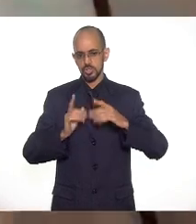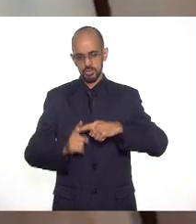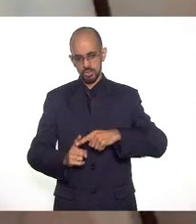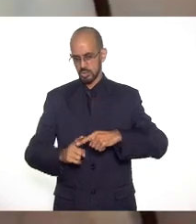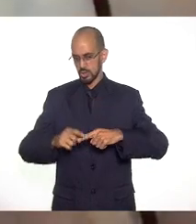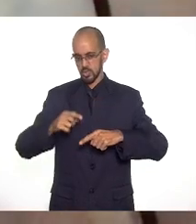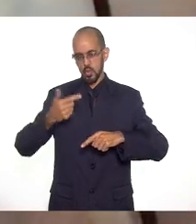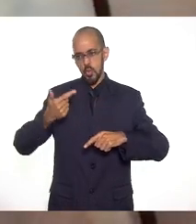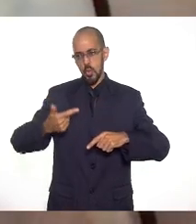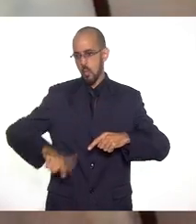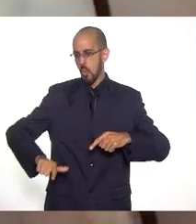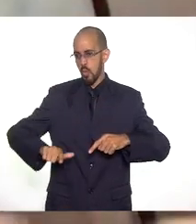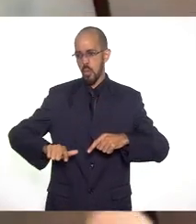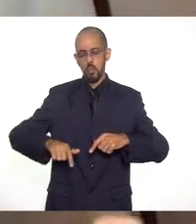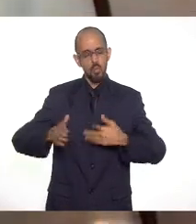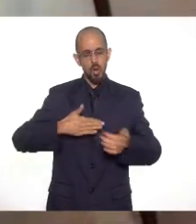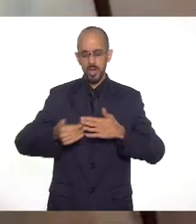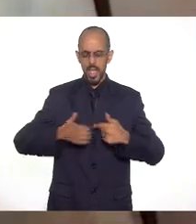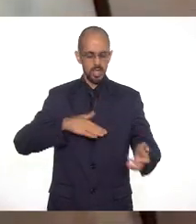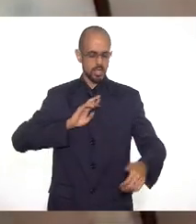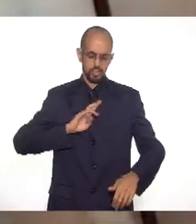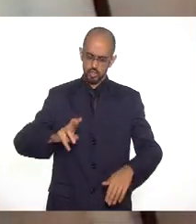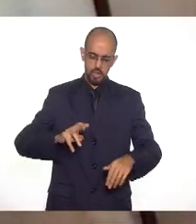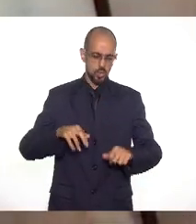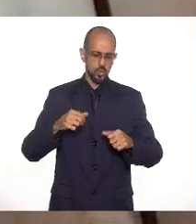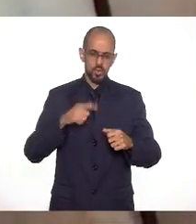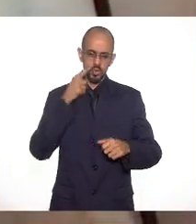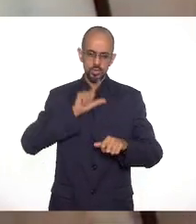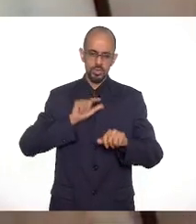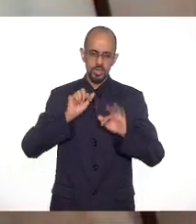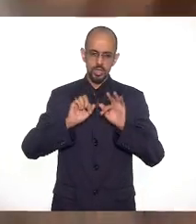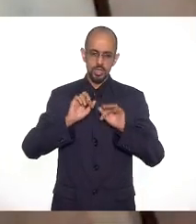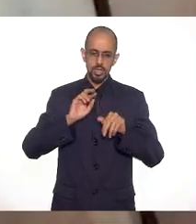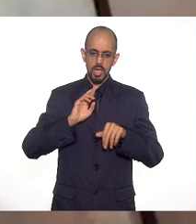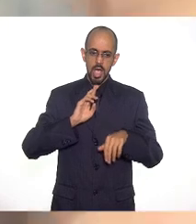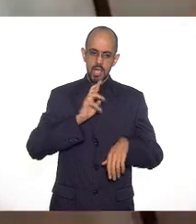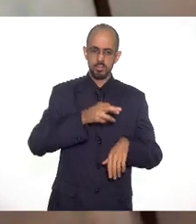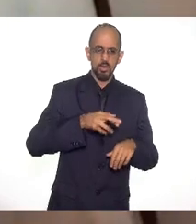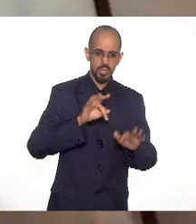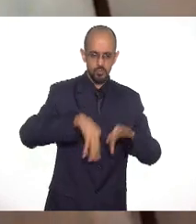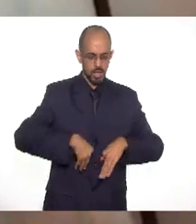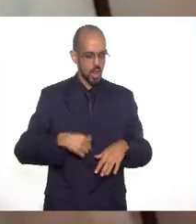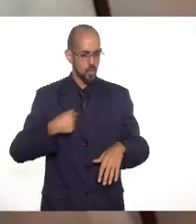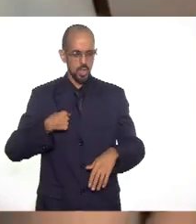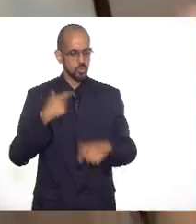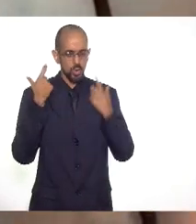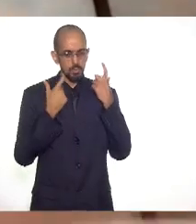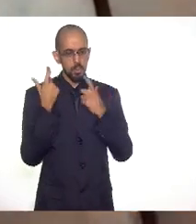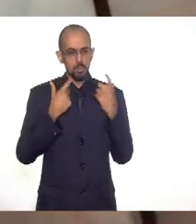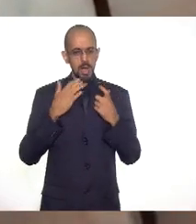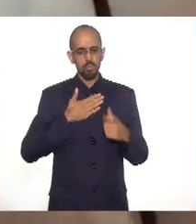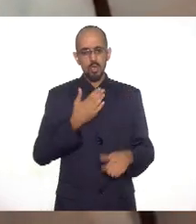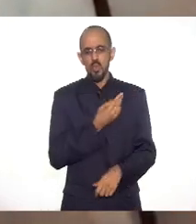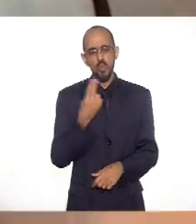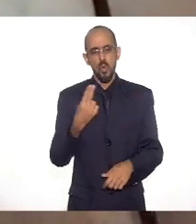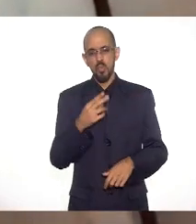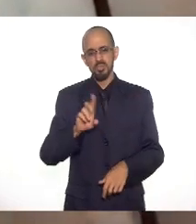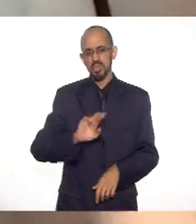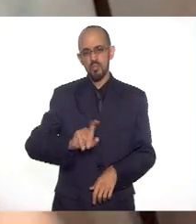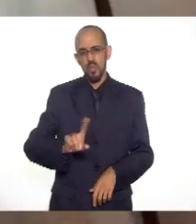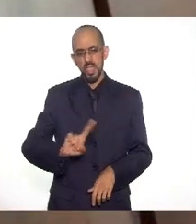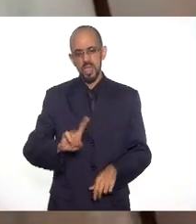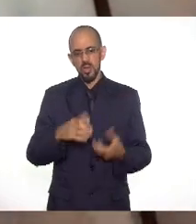outras religiões, e ter um resultado final. Eu não estou preocupado que o meu nome vai sair ou vai deixar de sair. Eu quero entregar o que é